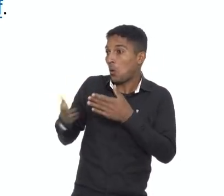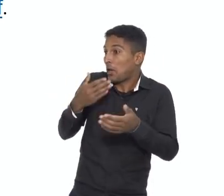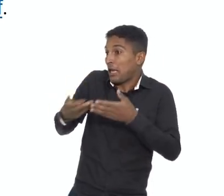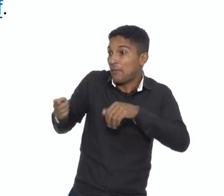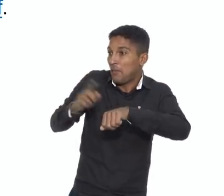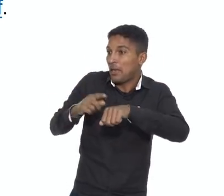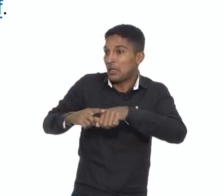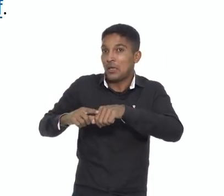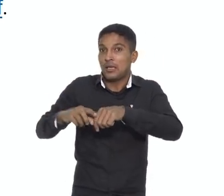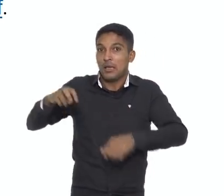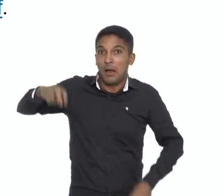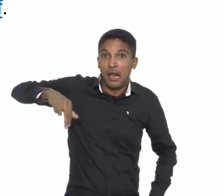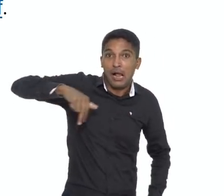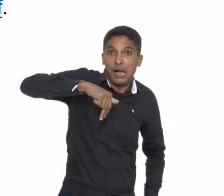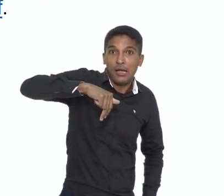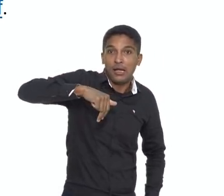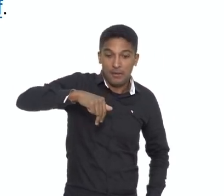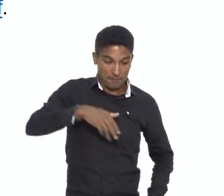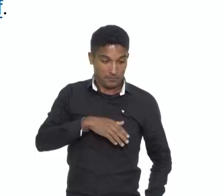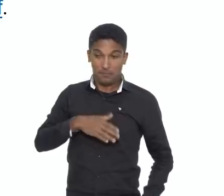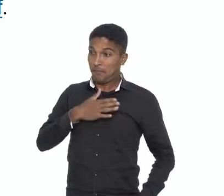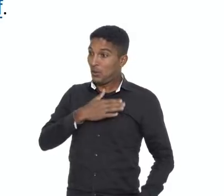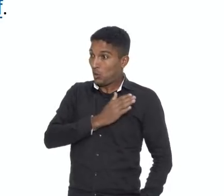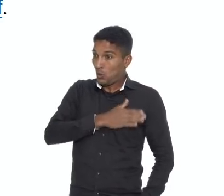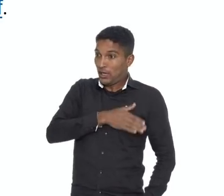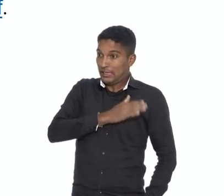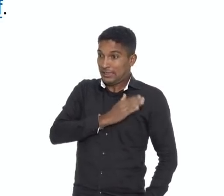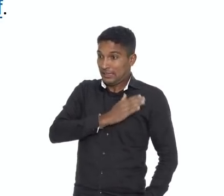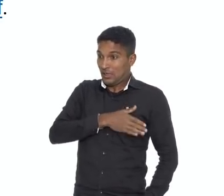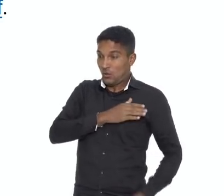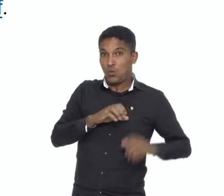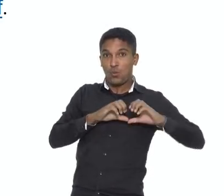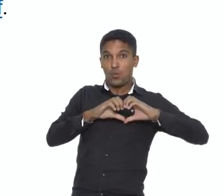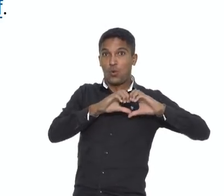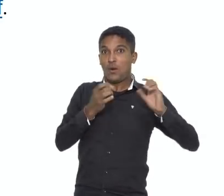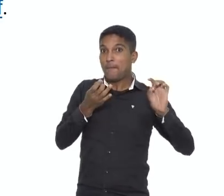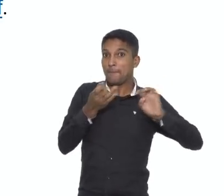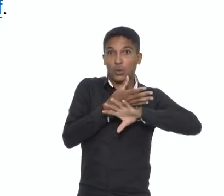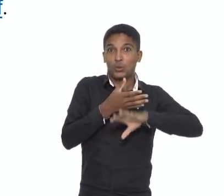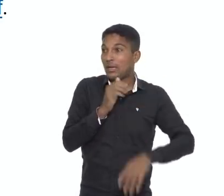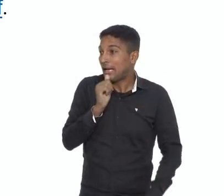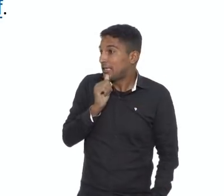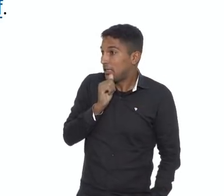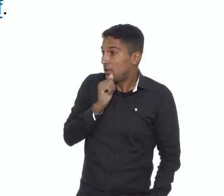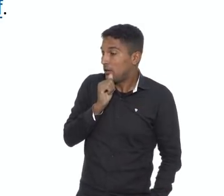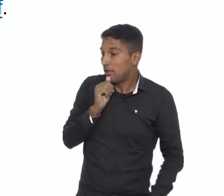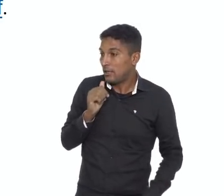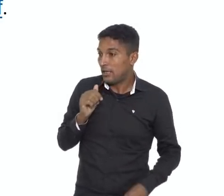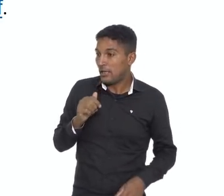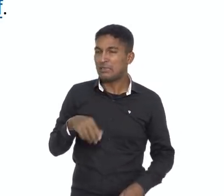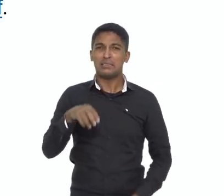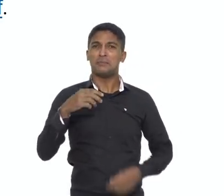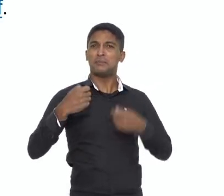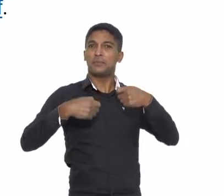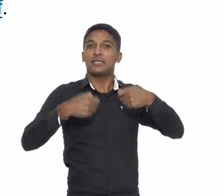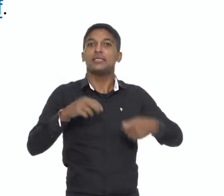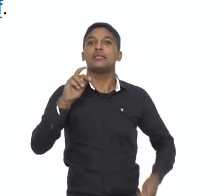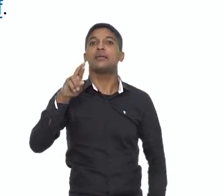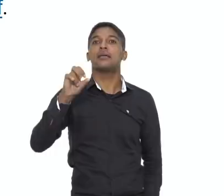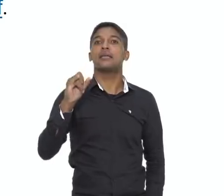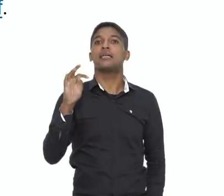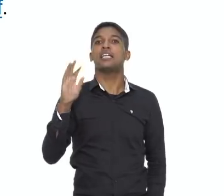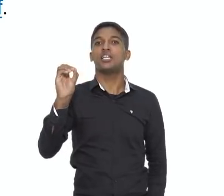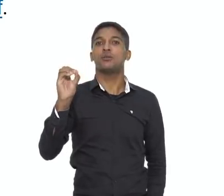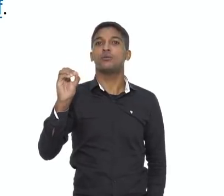a hora de preparar o coração. É preciso ritos. O que é um rito?